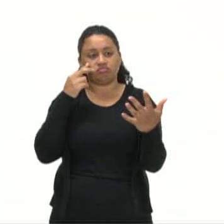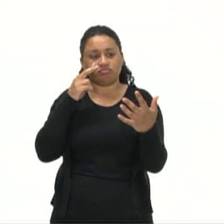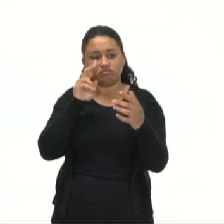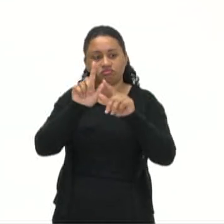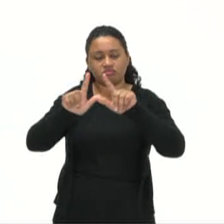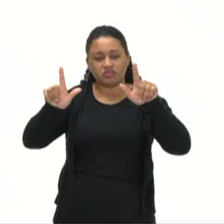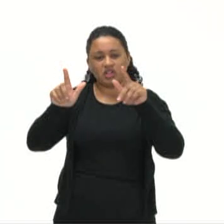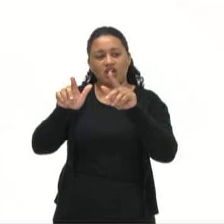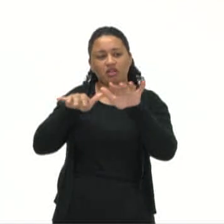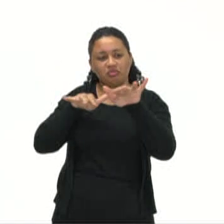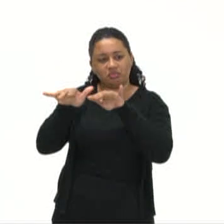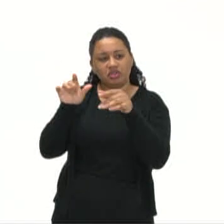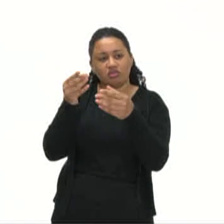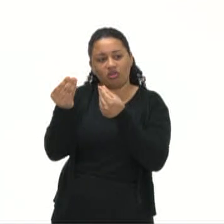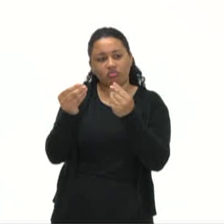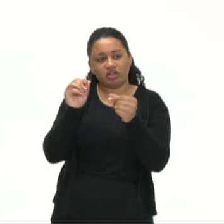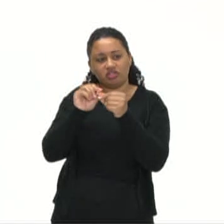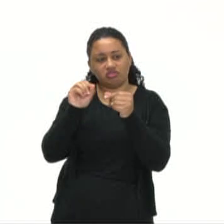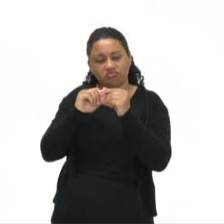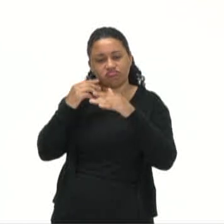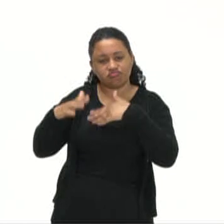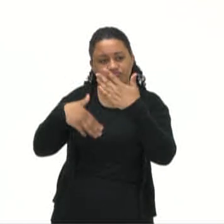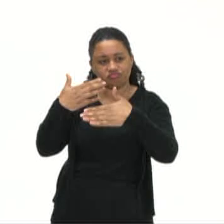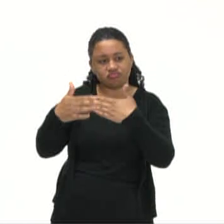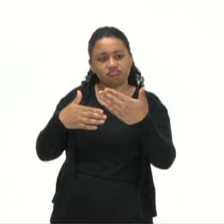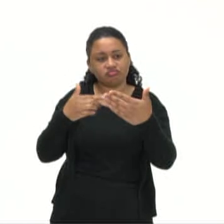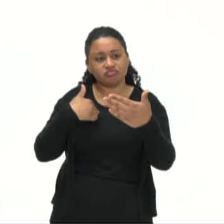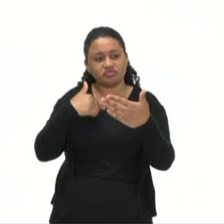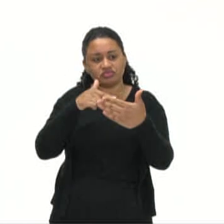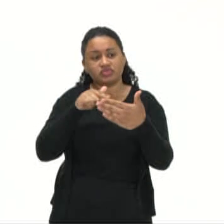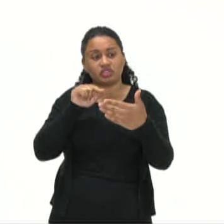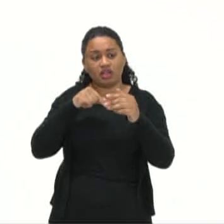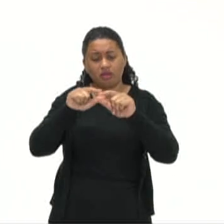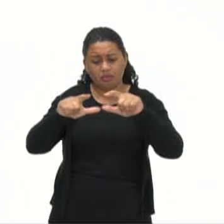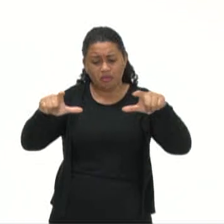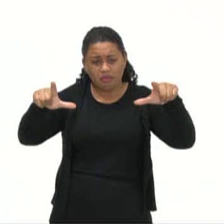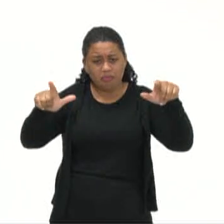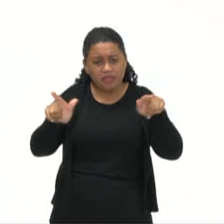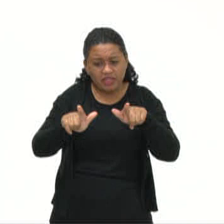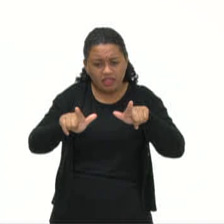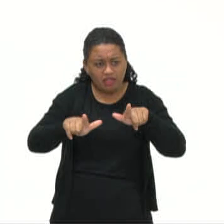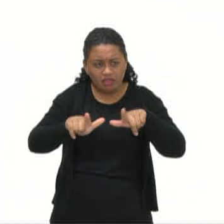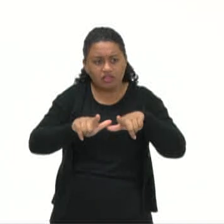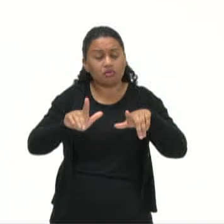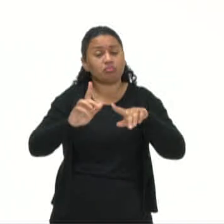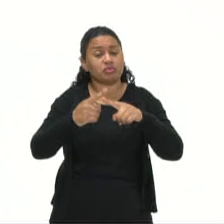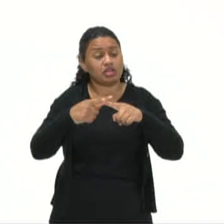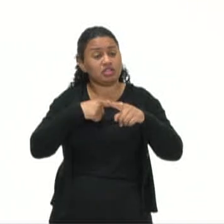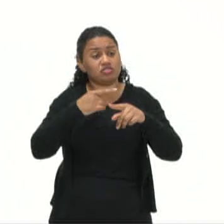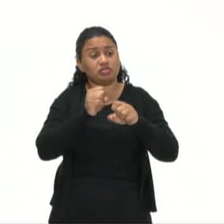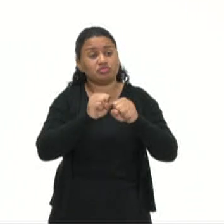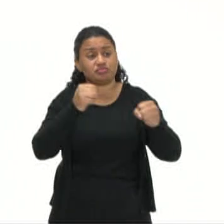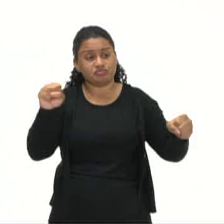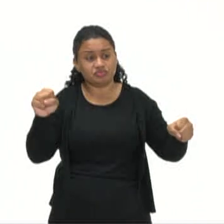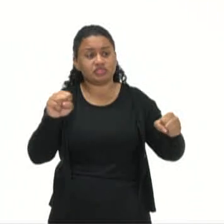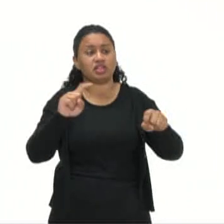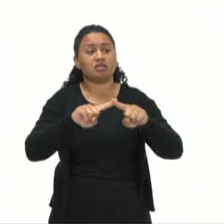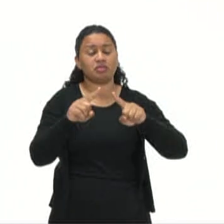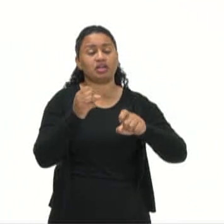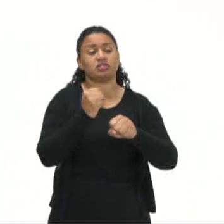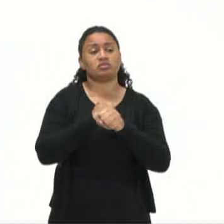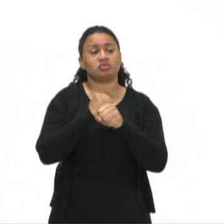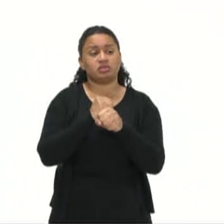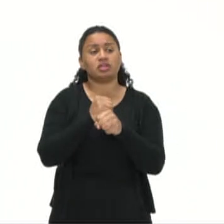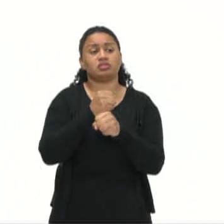do estúdio dele se movimentando, como ele fazia o processo. Isso aqui é uma tela pequena, gente. Ele tinha uma tela extremamente grande. Só que em 1944,